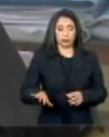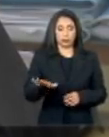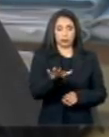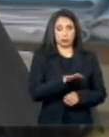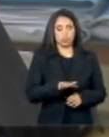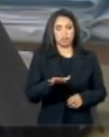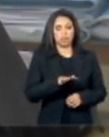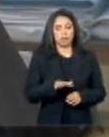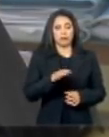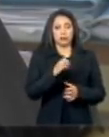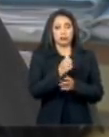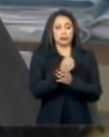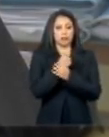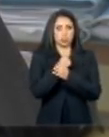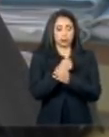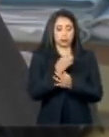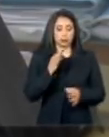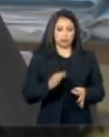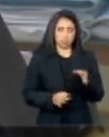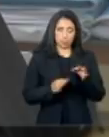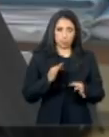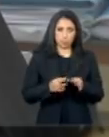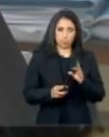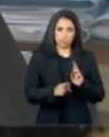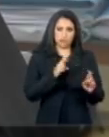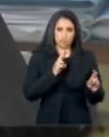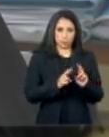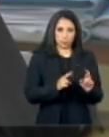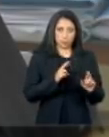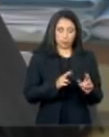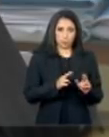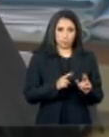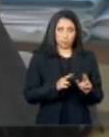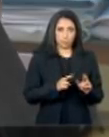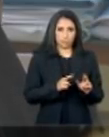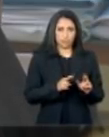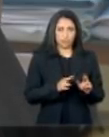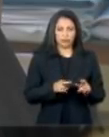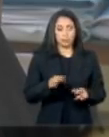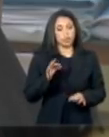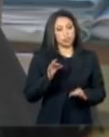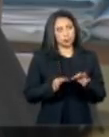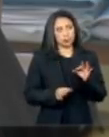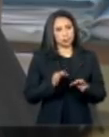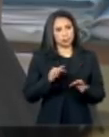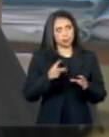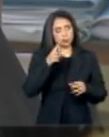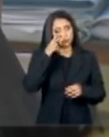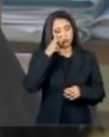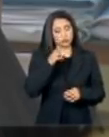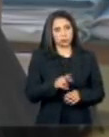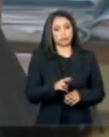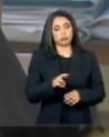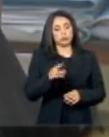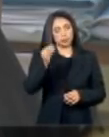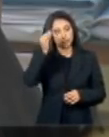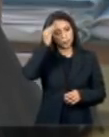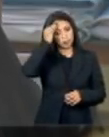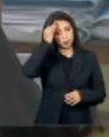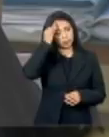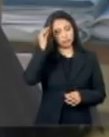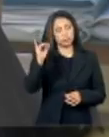jurídica das gerações o tribunal reconheceu a existência de repercussão geral da questão constitucional suscitada